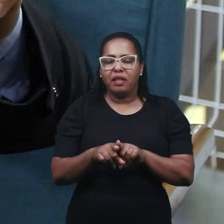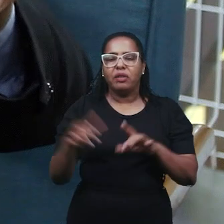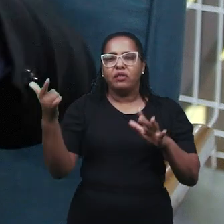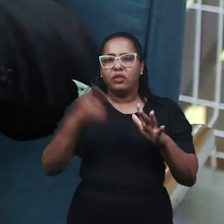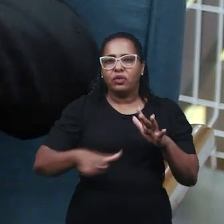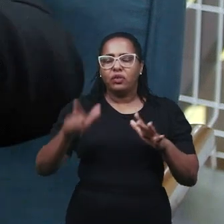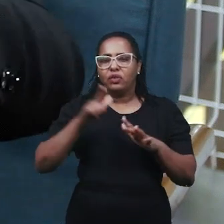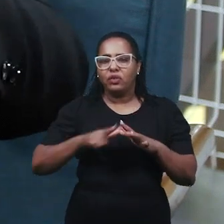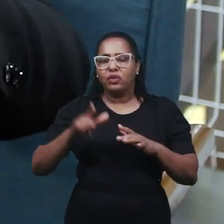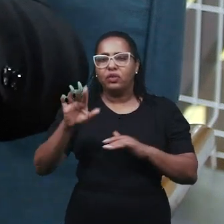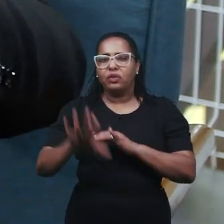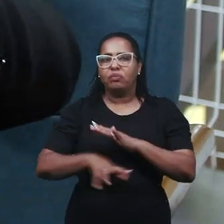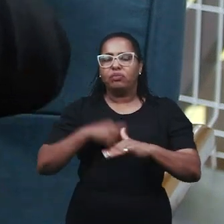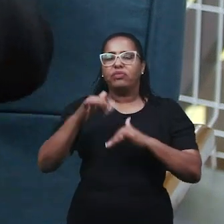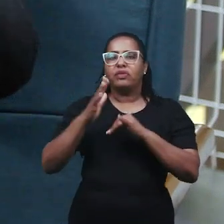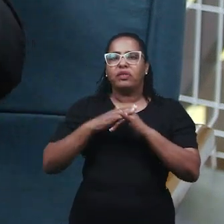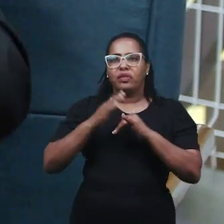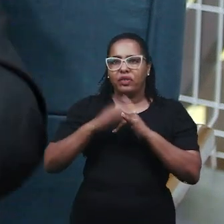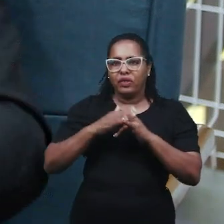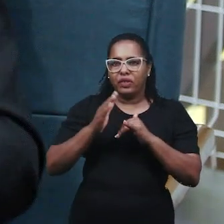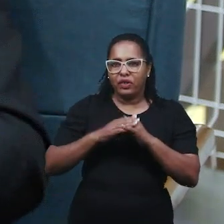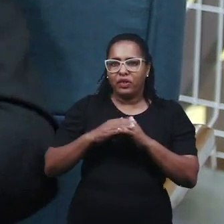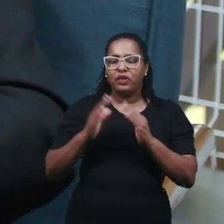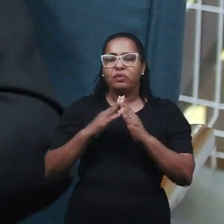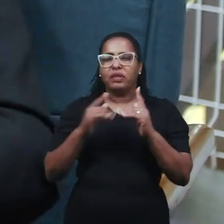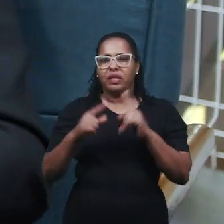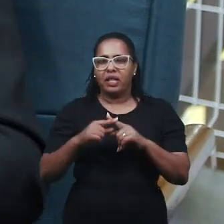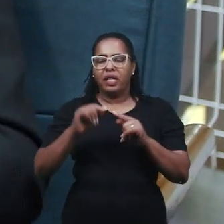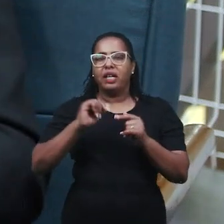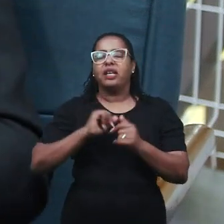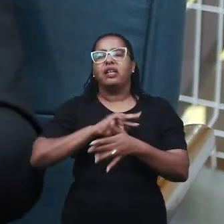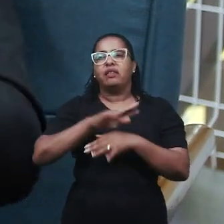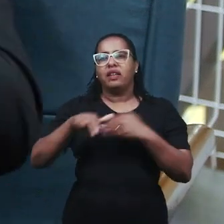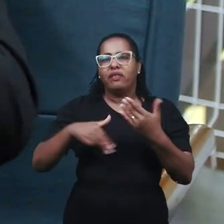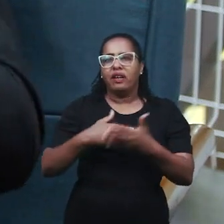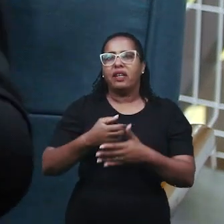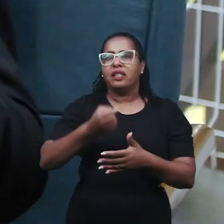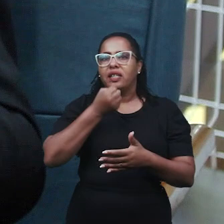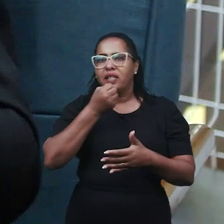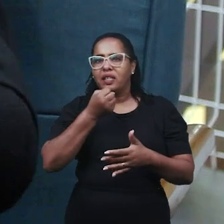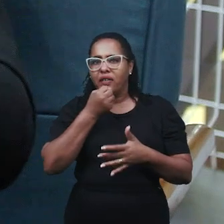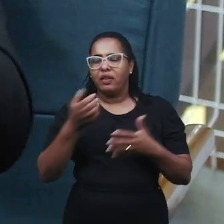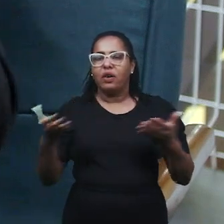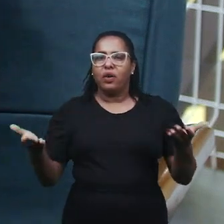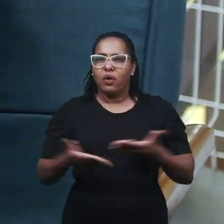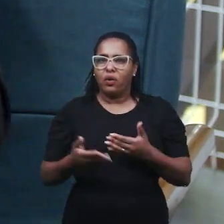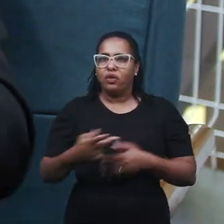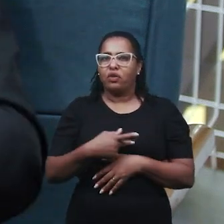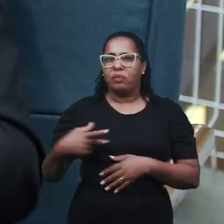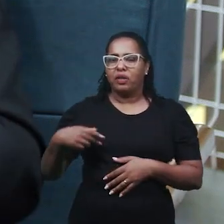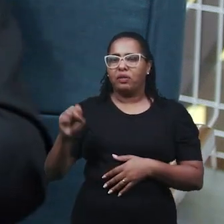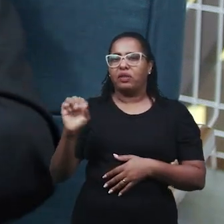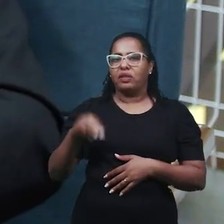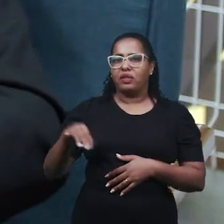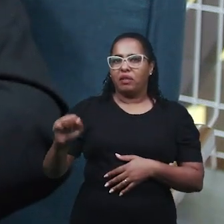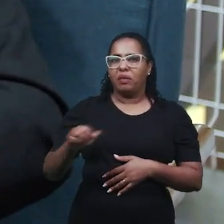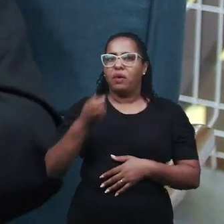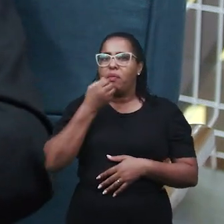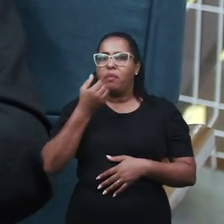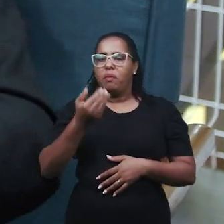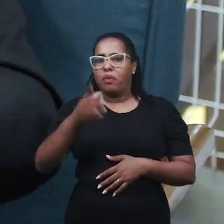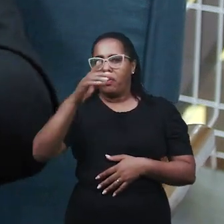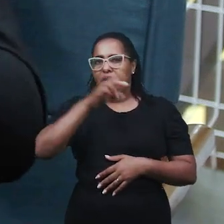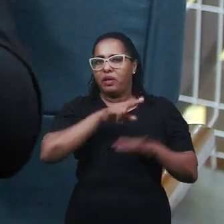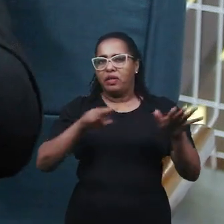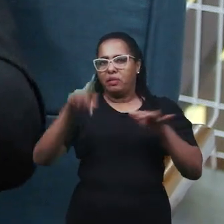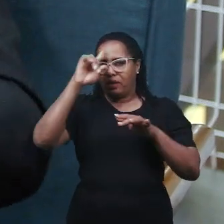tem durante a semana com algumas reprises, no canal da Igreja Cristã Maranata no YouTube você tem diversas entrevistas feitas como essa aqui hoje, pastor